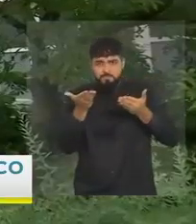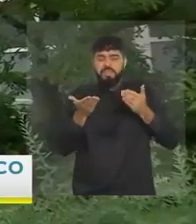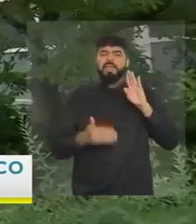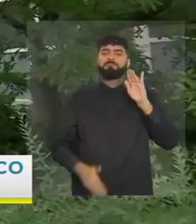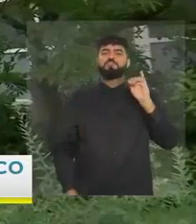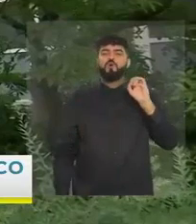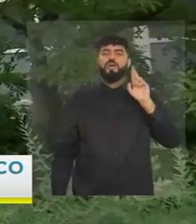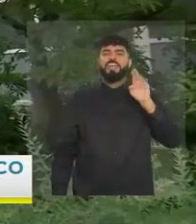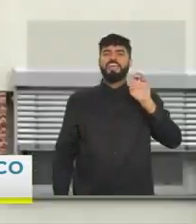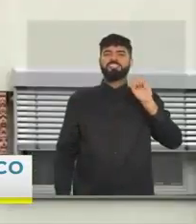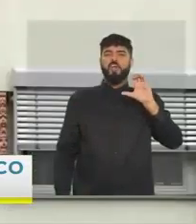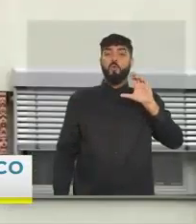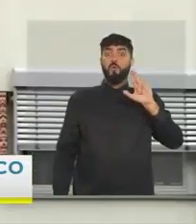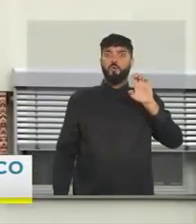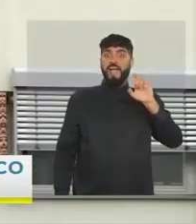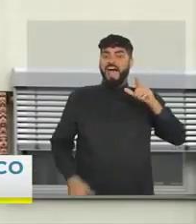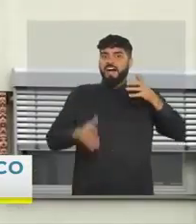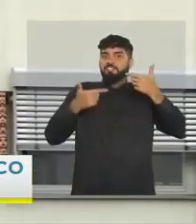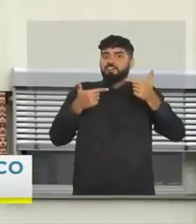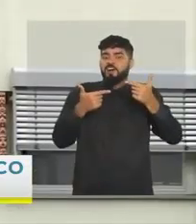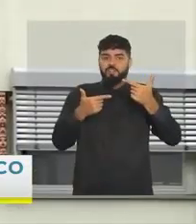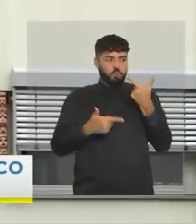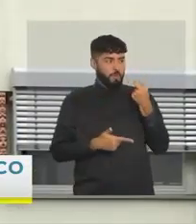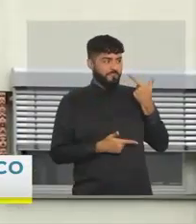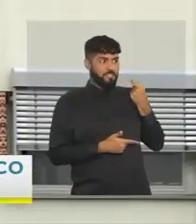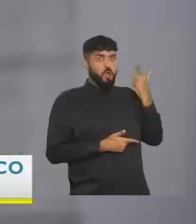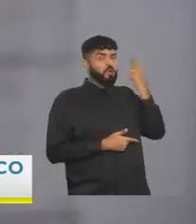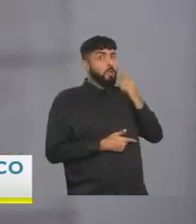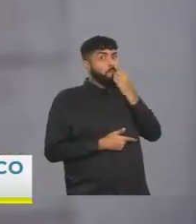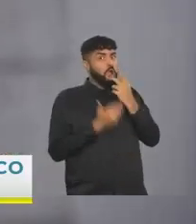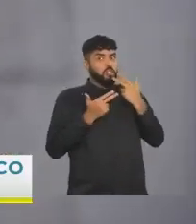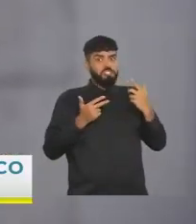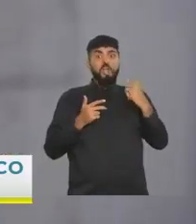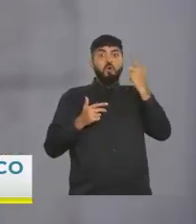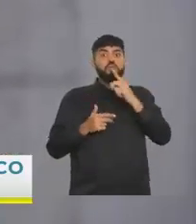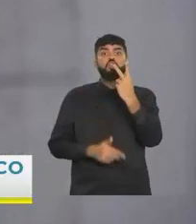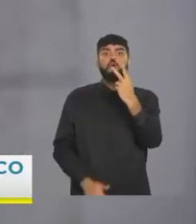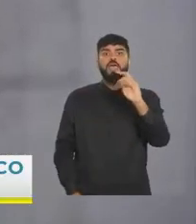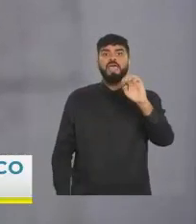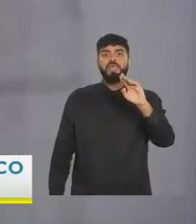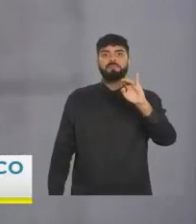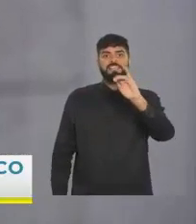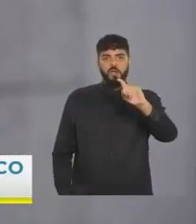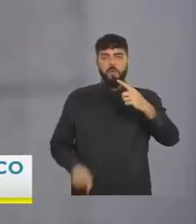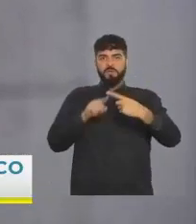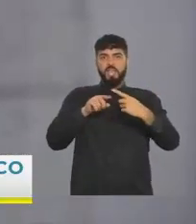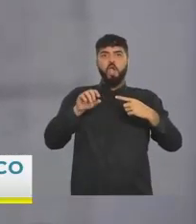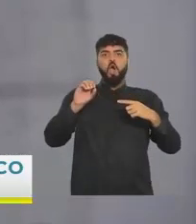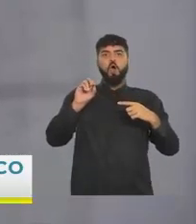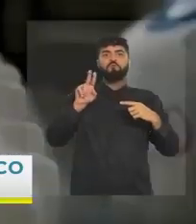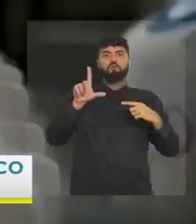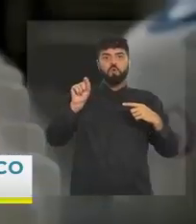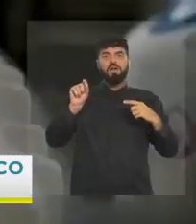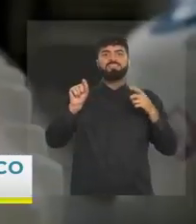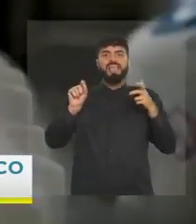terminou 2020 com uma boa notícia conseguiu dois embriões da espécie depois da fertilização é de óvulos com